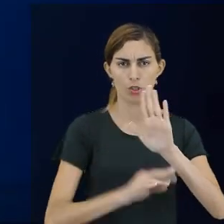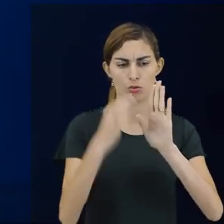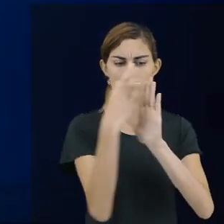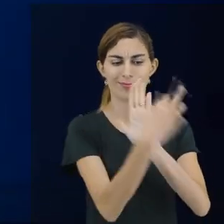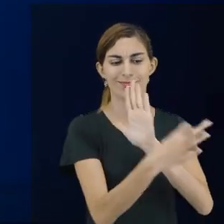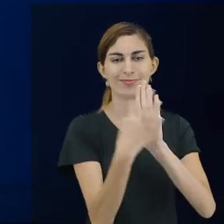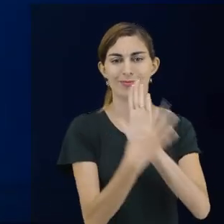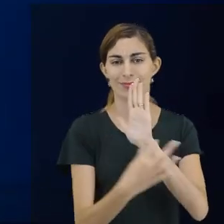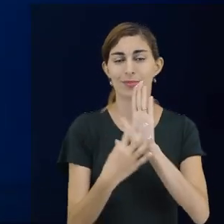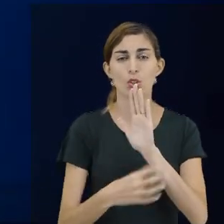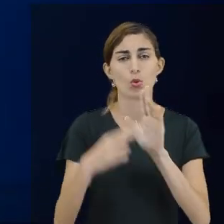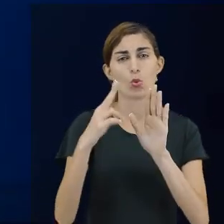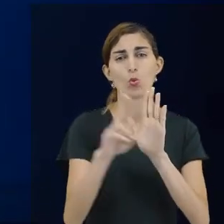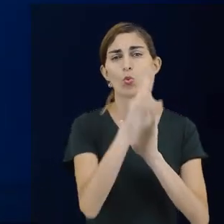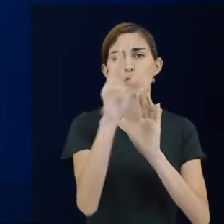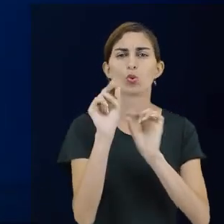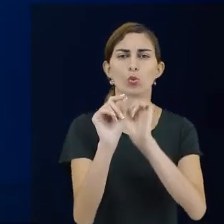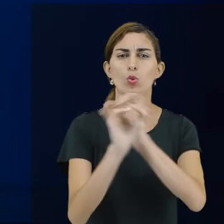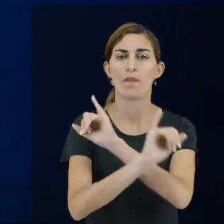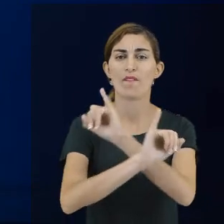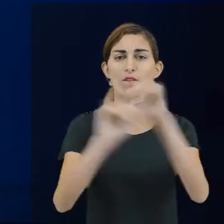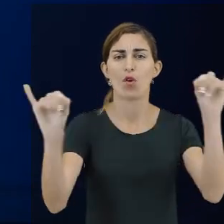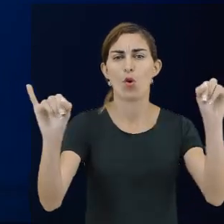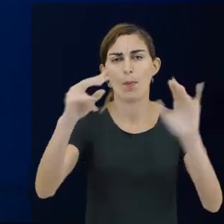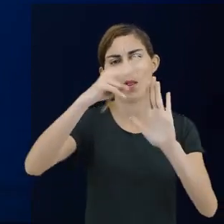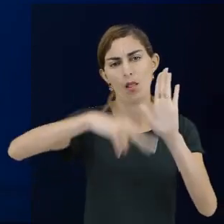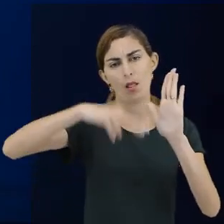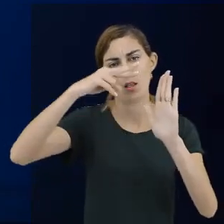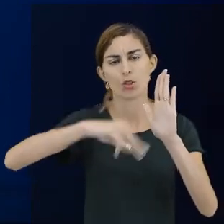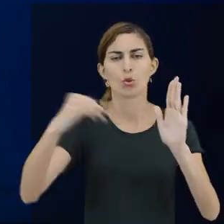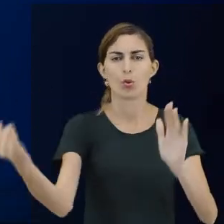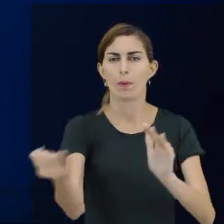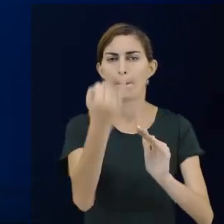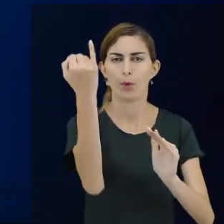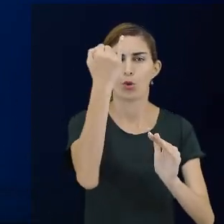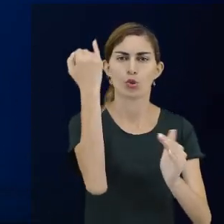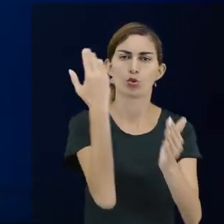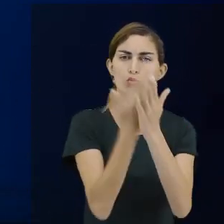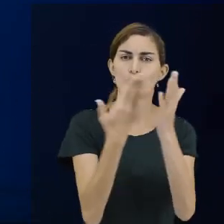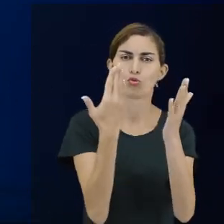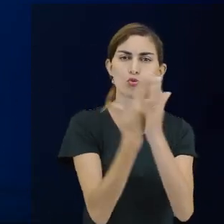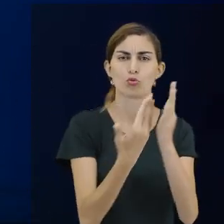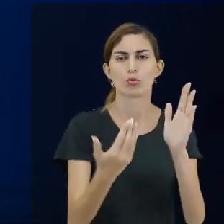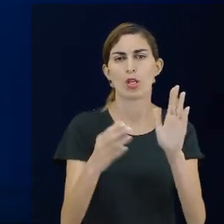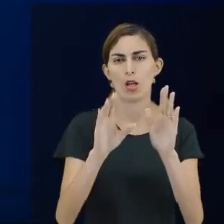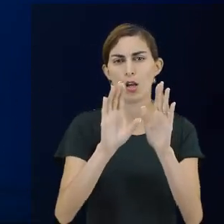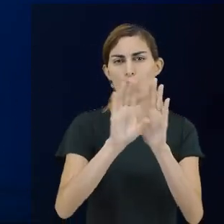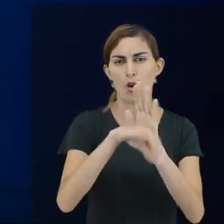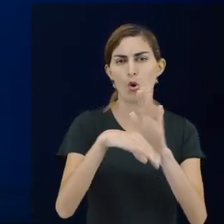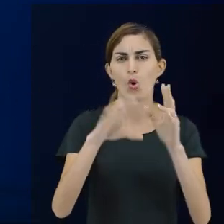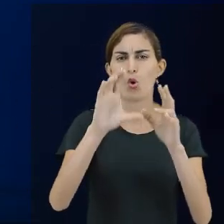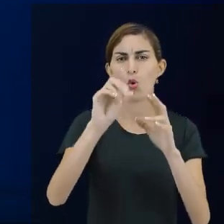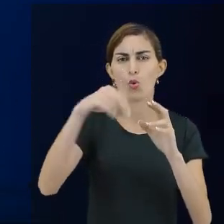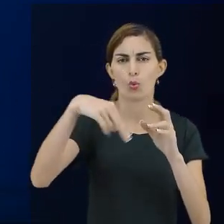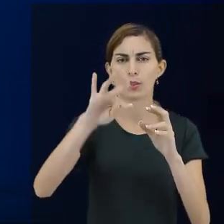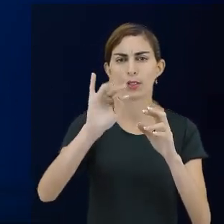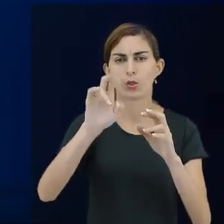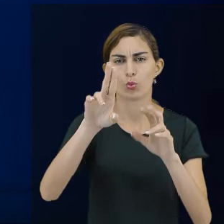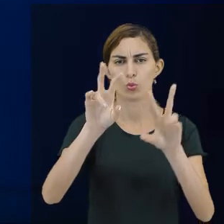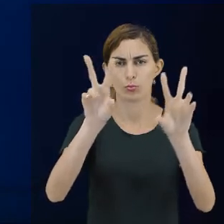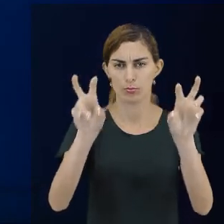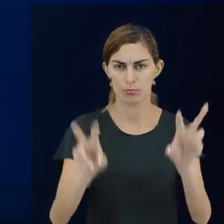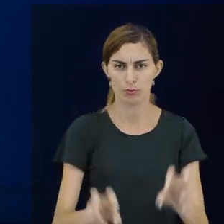texto devem ser usados para duas coisas: informar ao leitor a importância de se estudar aquele conteúdo, ou seja, a